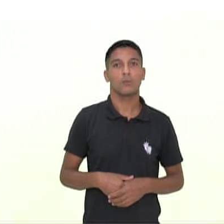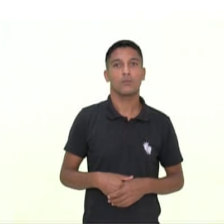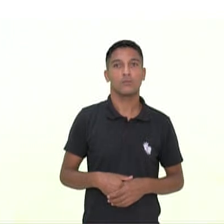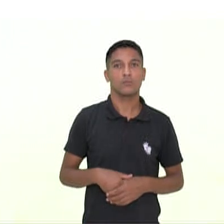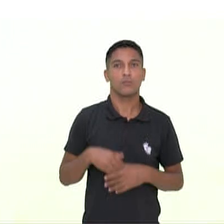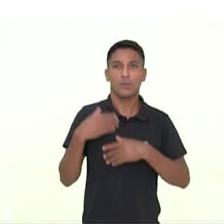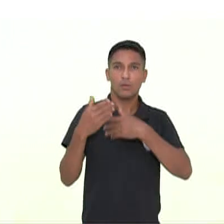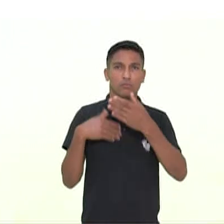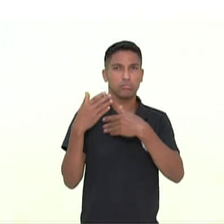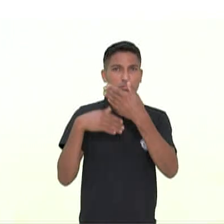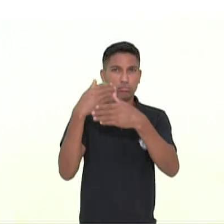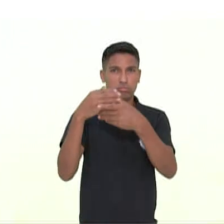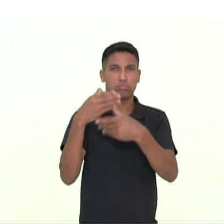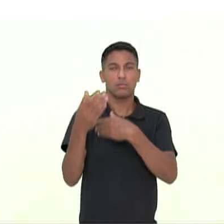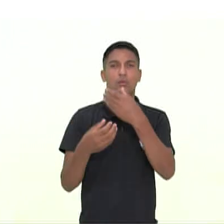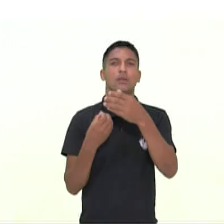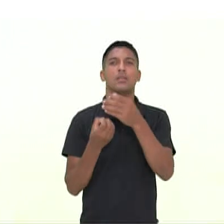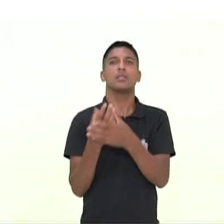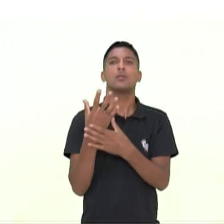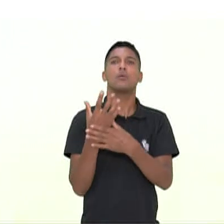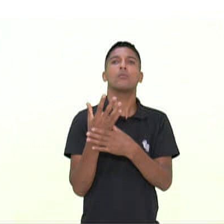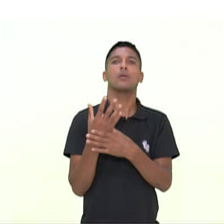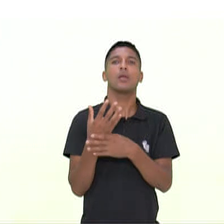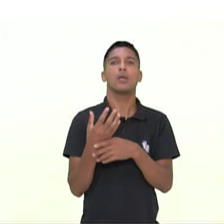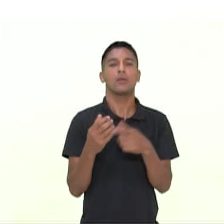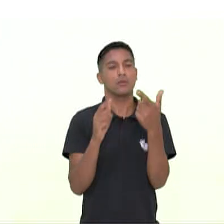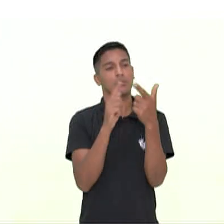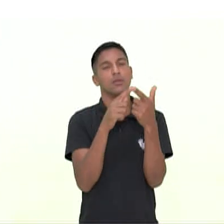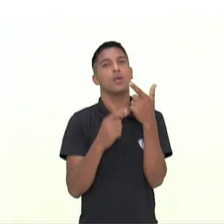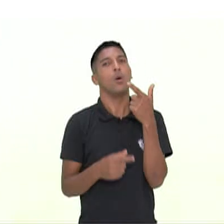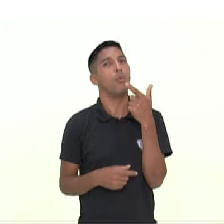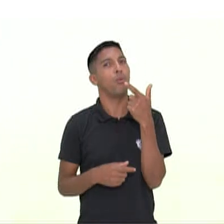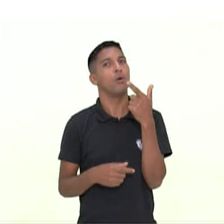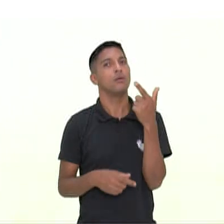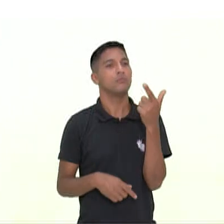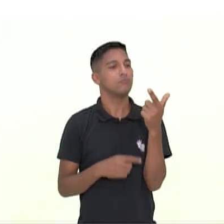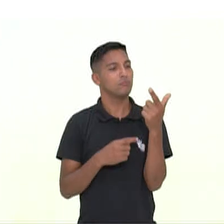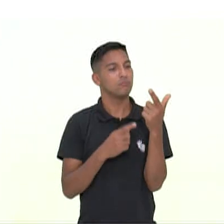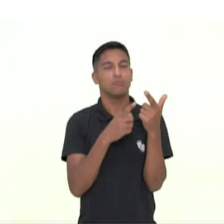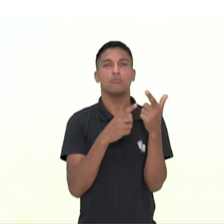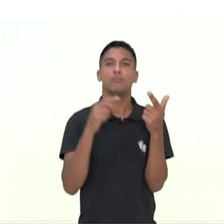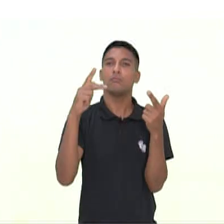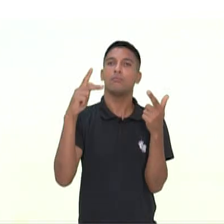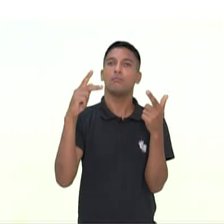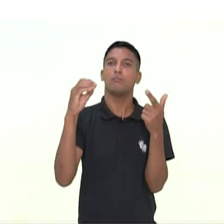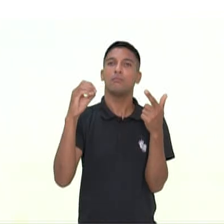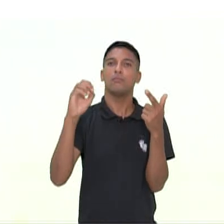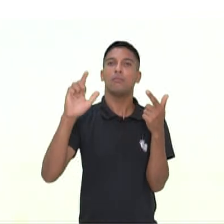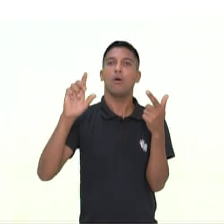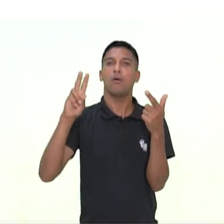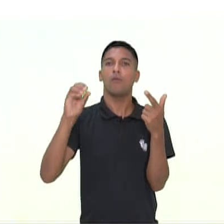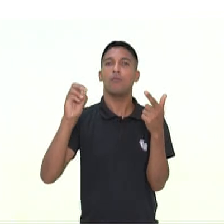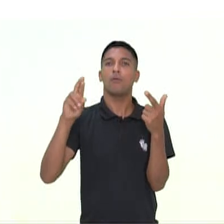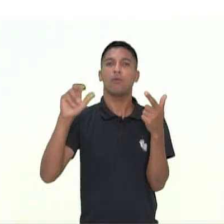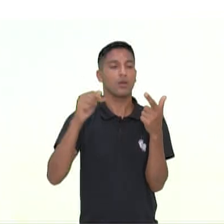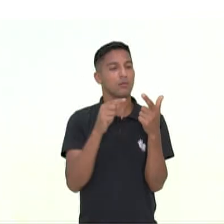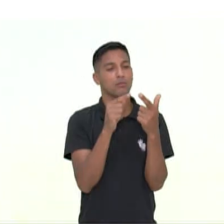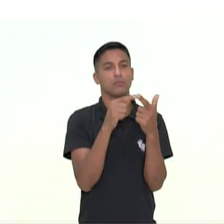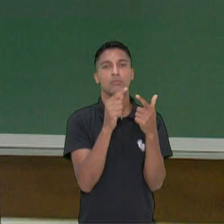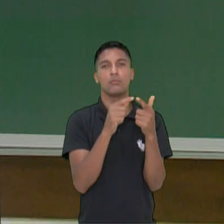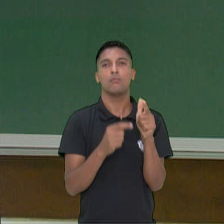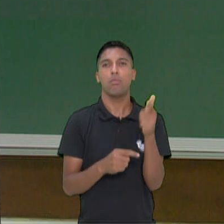reduziu a utilização das lâminas em batalhas restringindo-as apenas ao meio esportivo